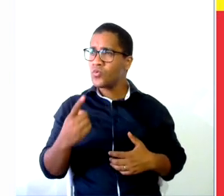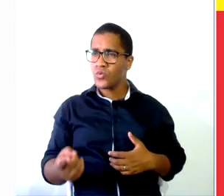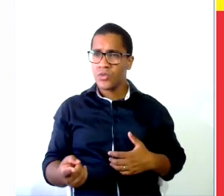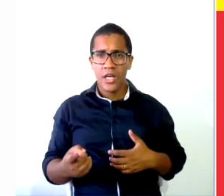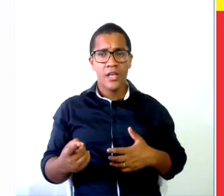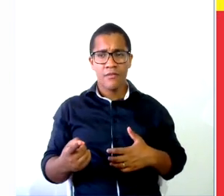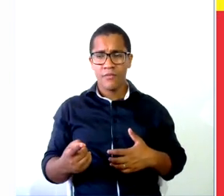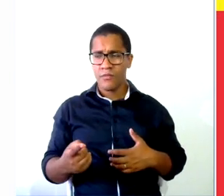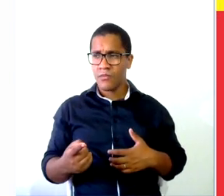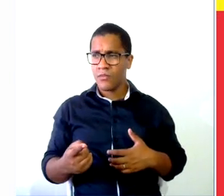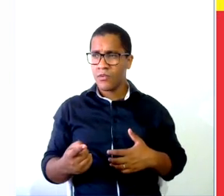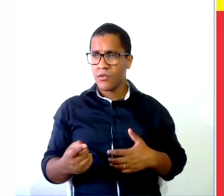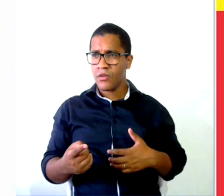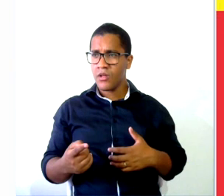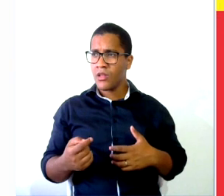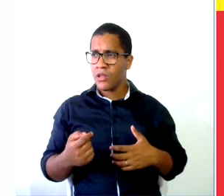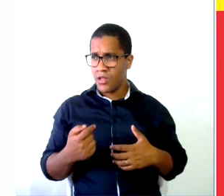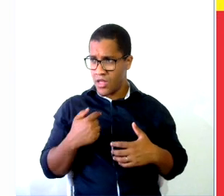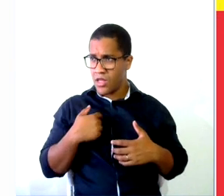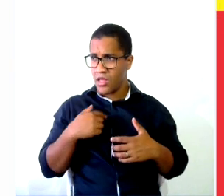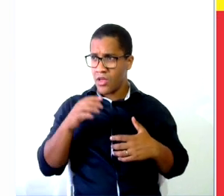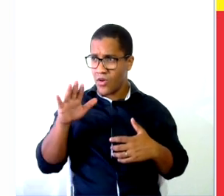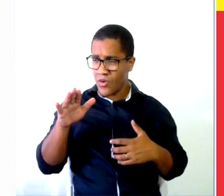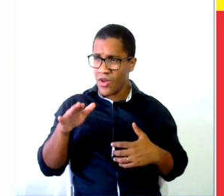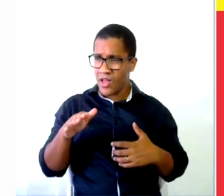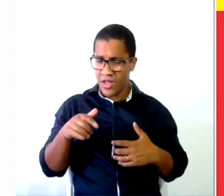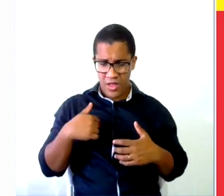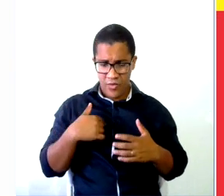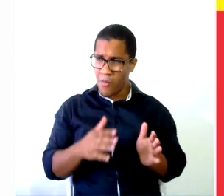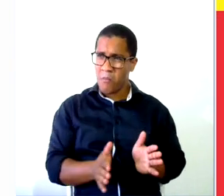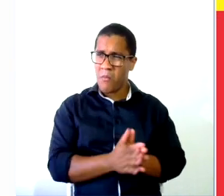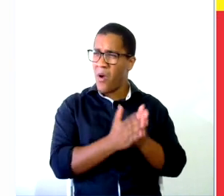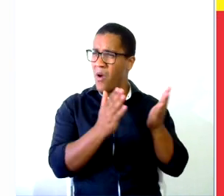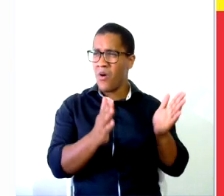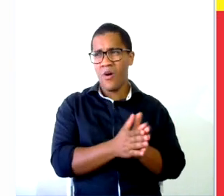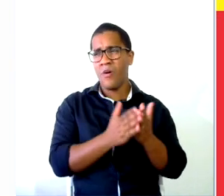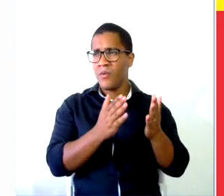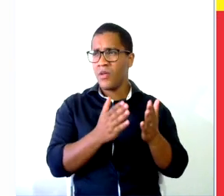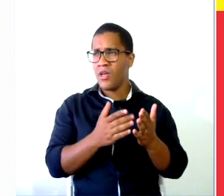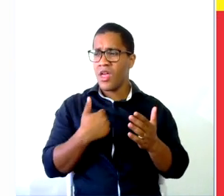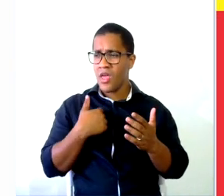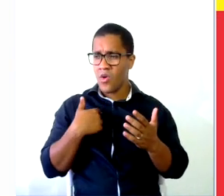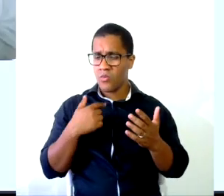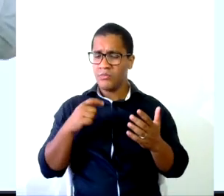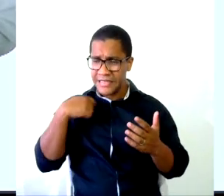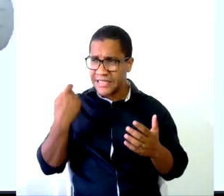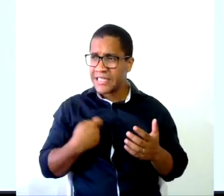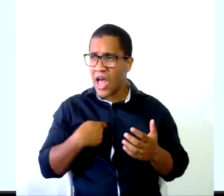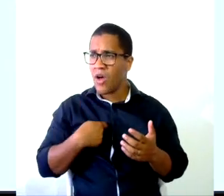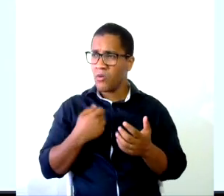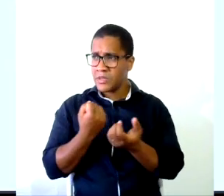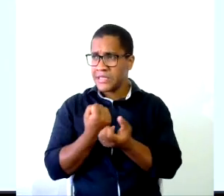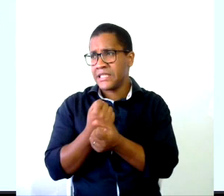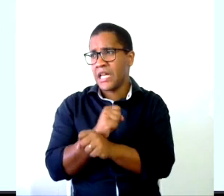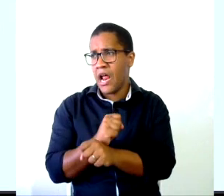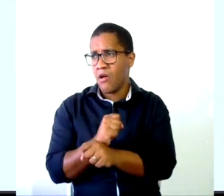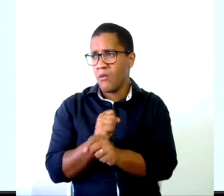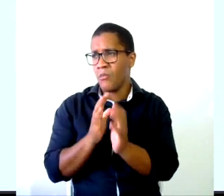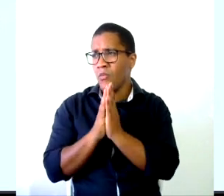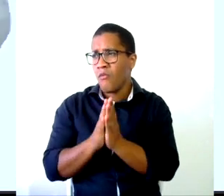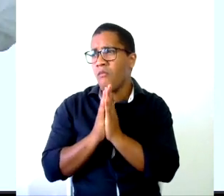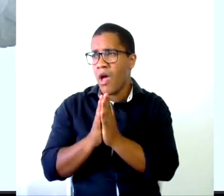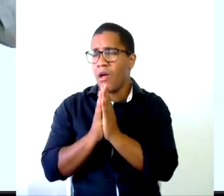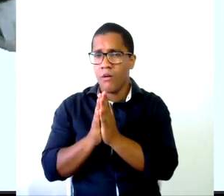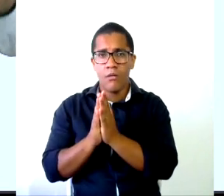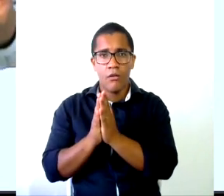mais indigentes, ou seja, pessoas mais humildes, né, que não tinha como se